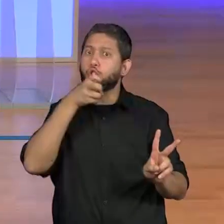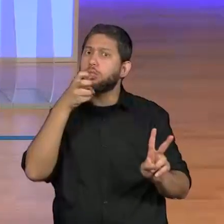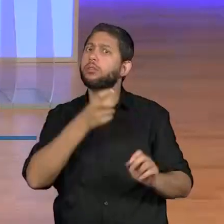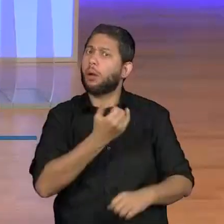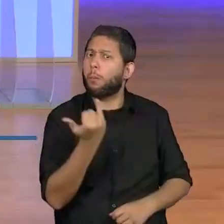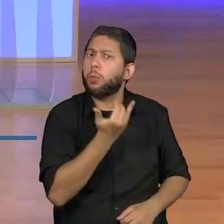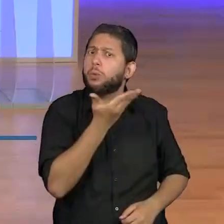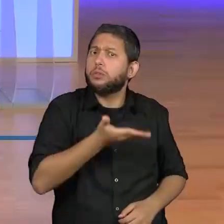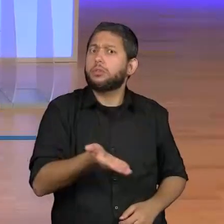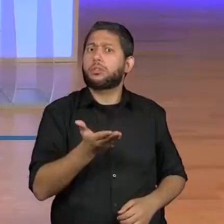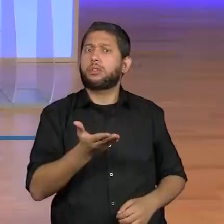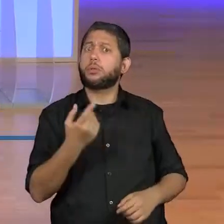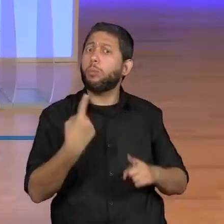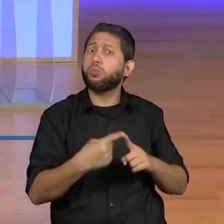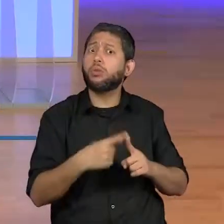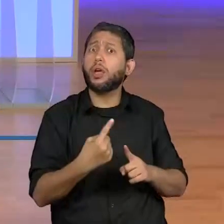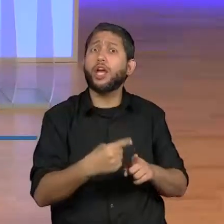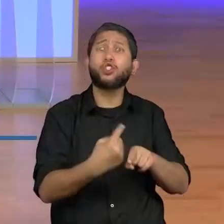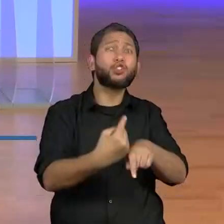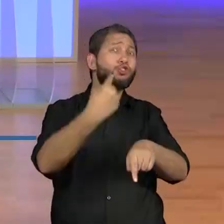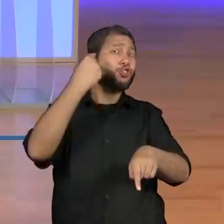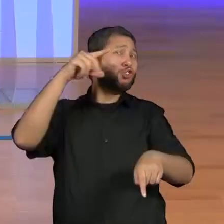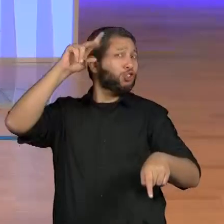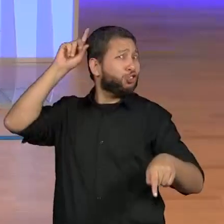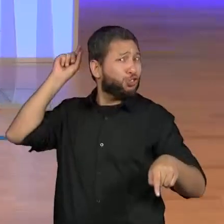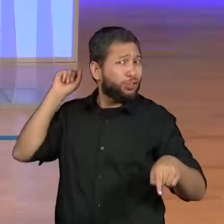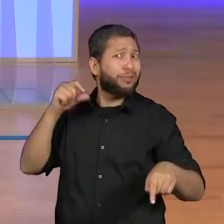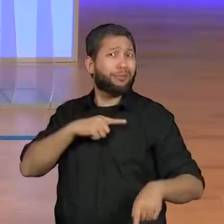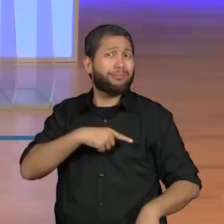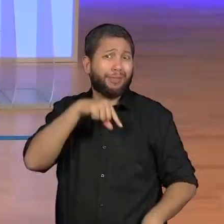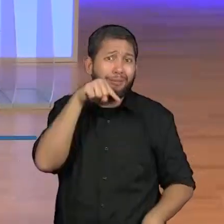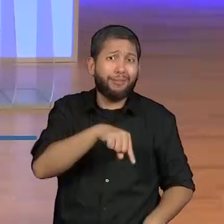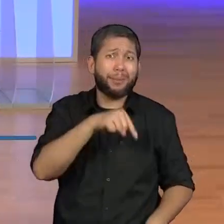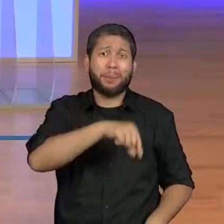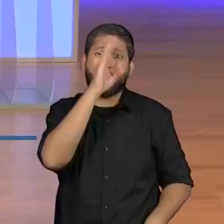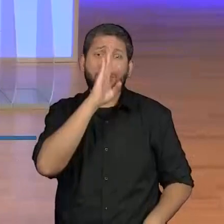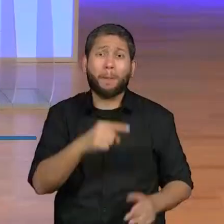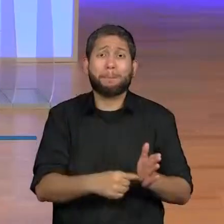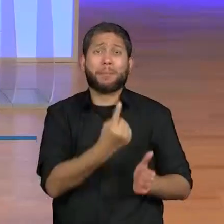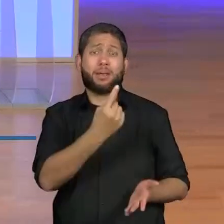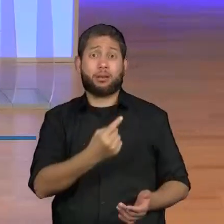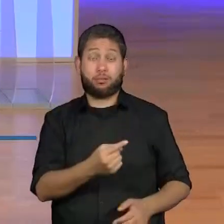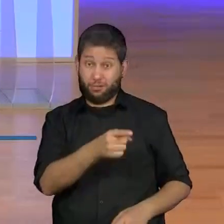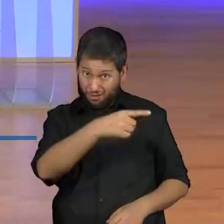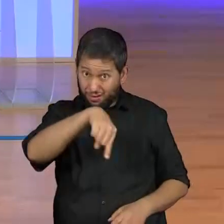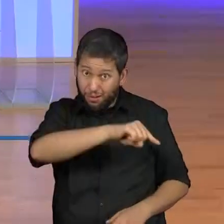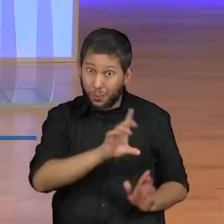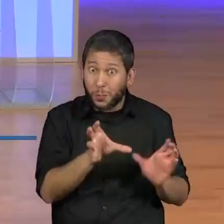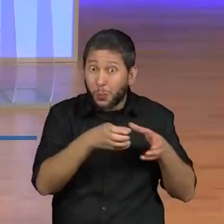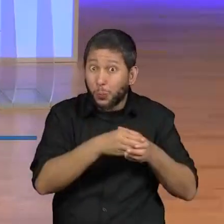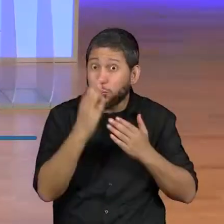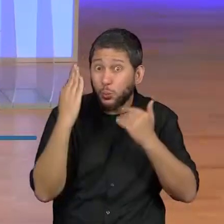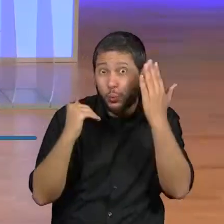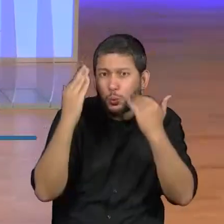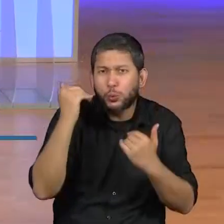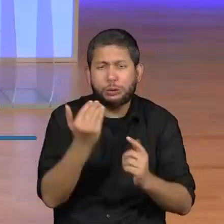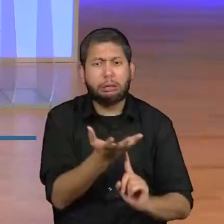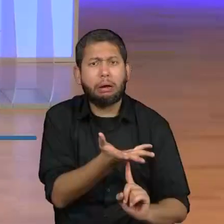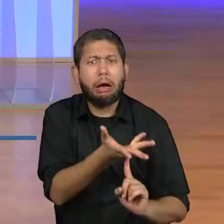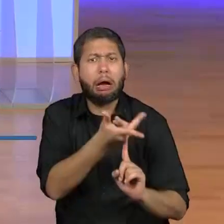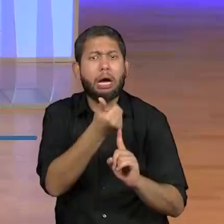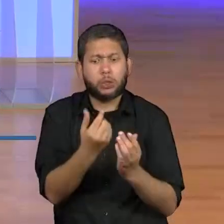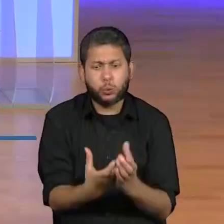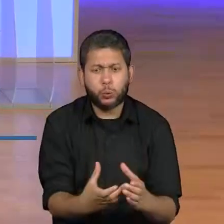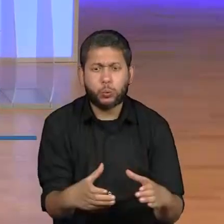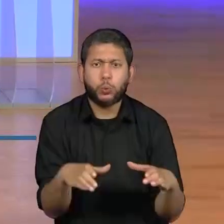do nosso país, né, do Brasil. Verdade. E eles têm também essa parte da arte, essa parte do artesanato bem grande que tem que